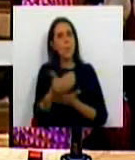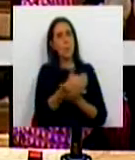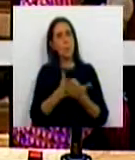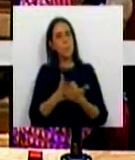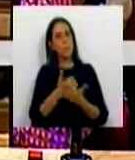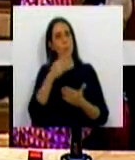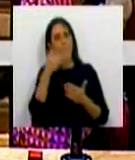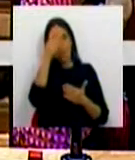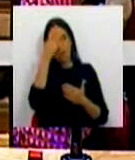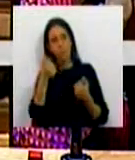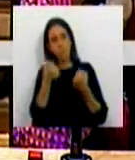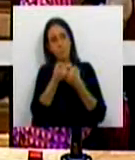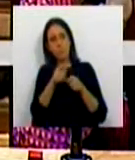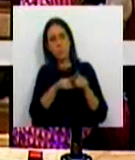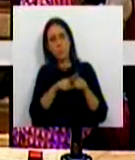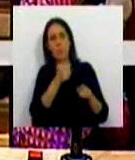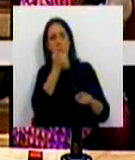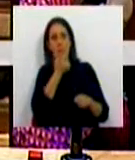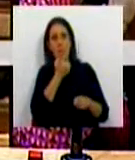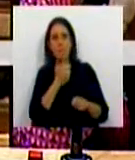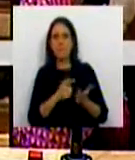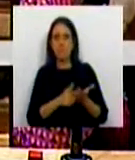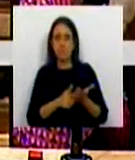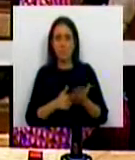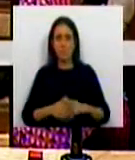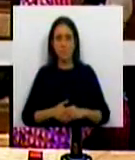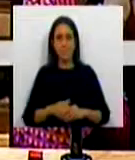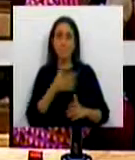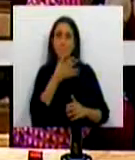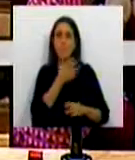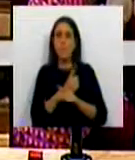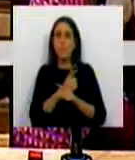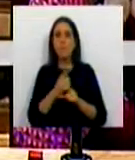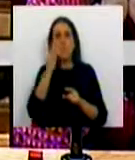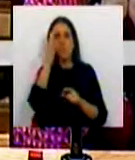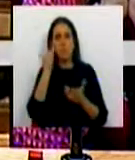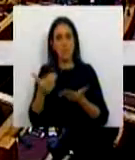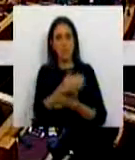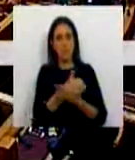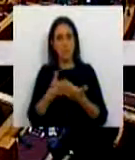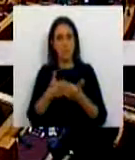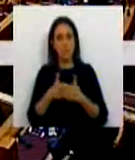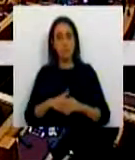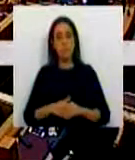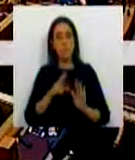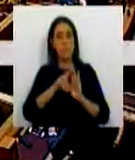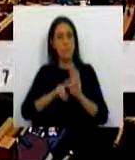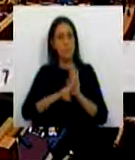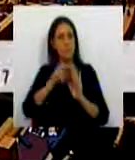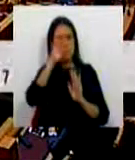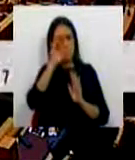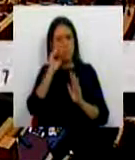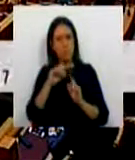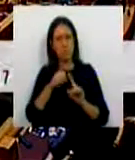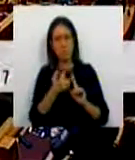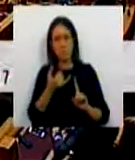oposição. Permitam-me que tenha agora uma palavra para a discussão em torno dos dados. O relatório do Orçamento de Estado 2017 apresenta as